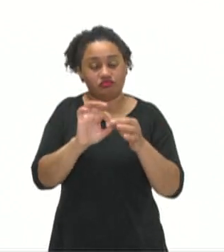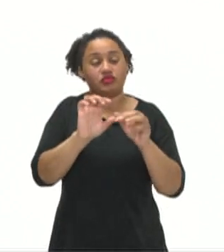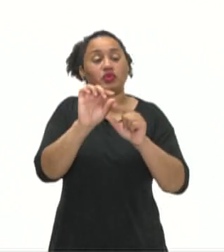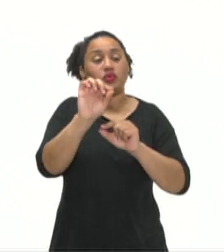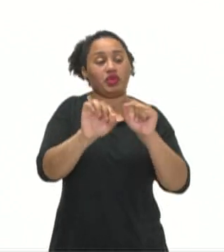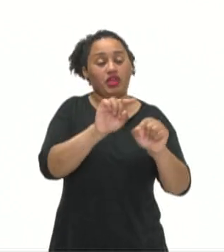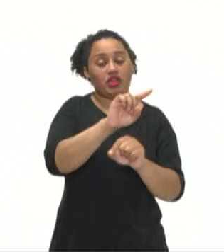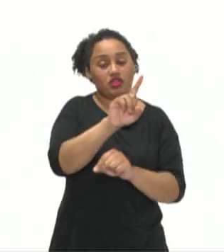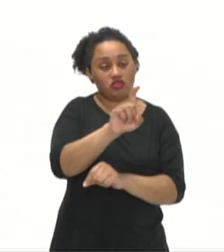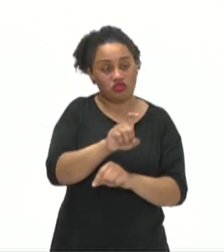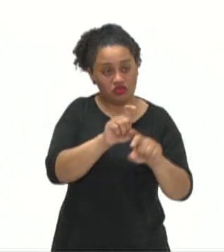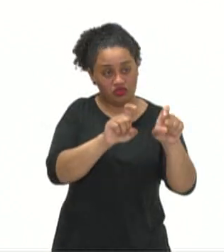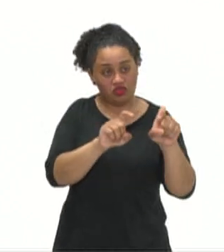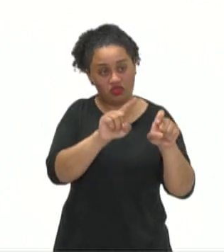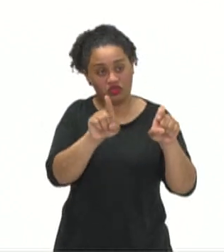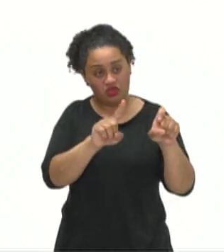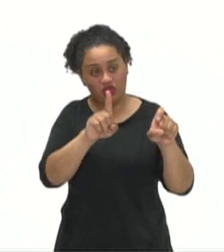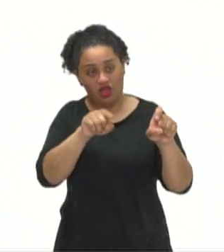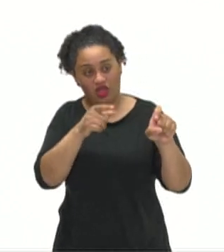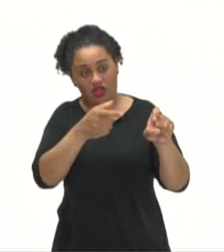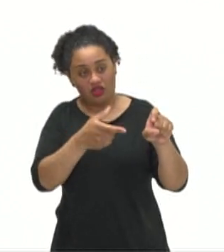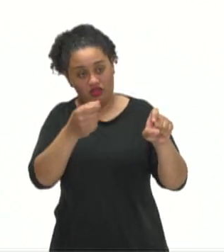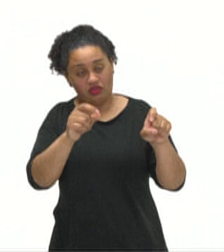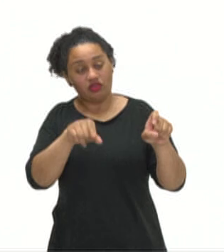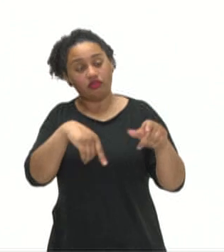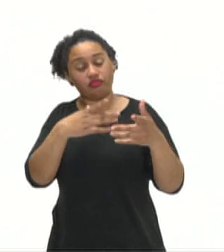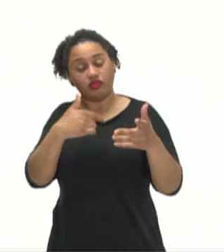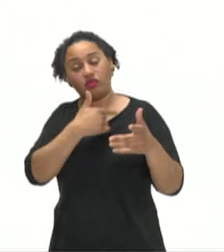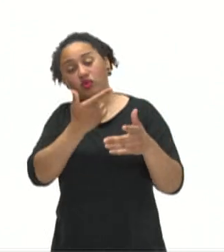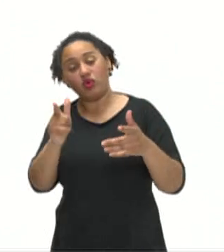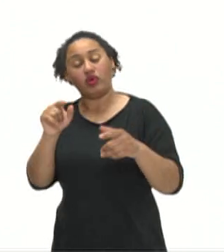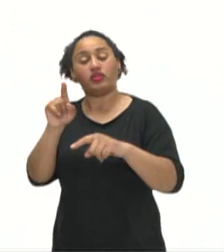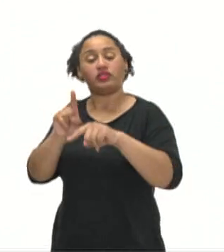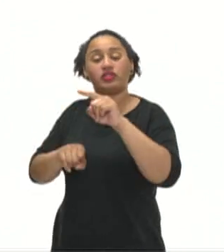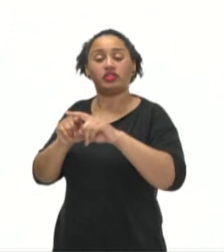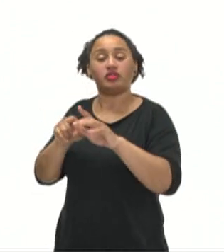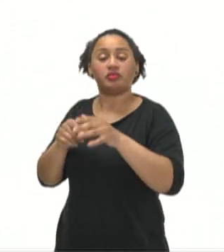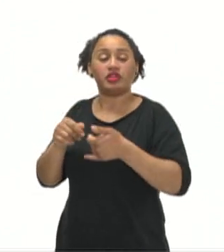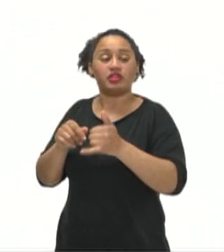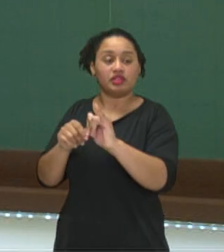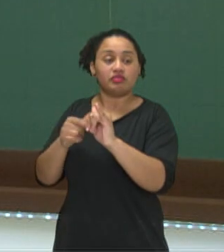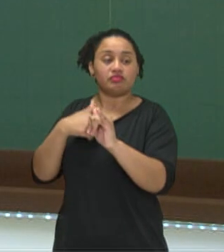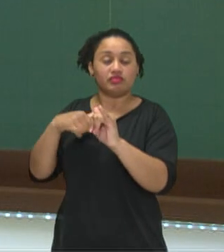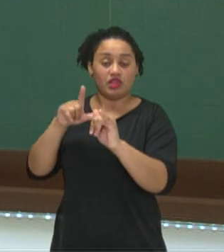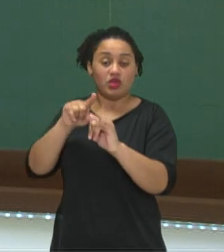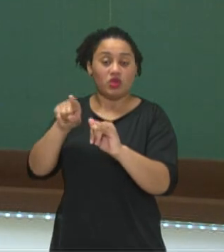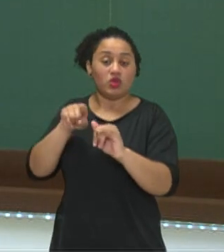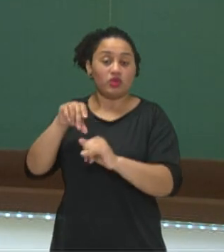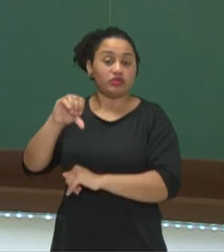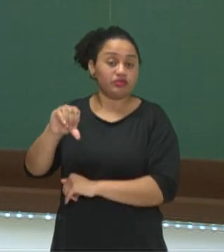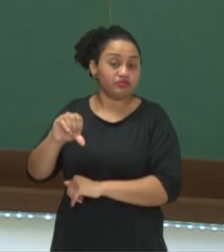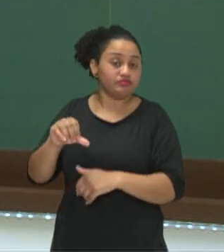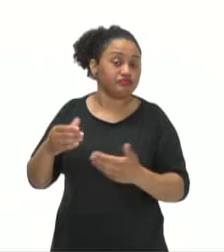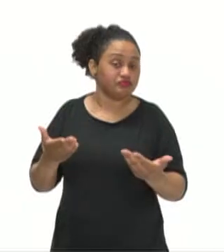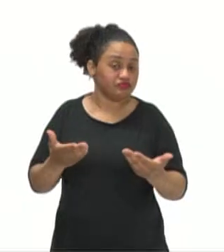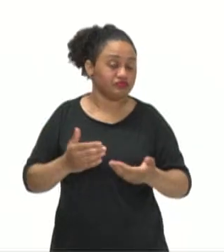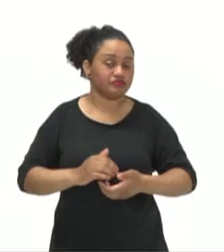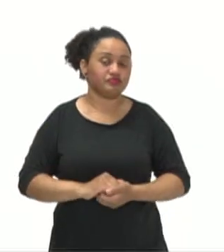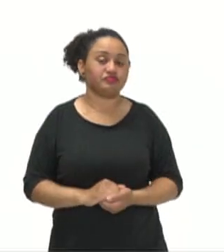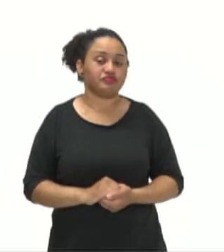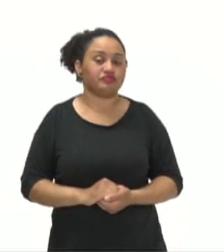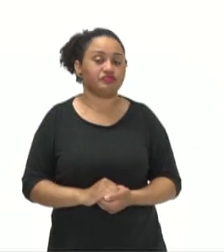elemento X, cujo número atômico é 20, com um elemento Y de número atômico 9? Agora é com vocês.